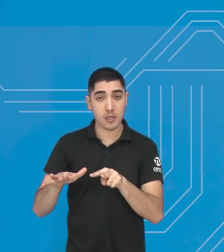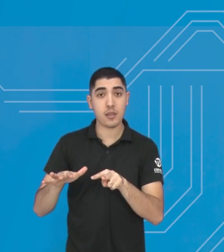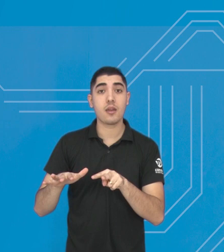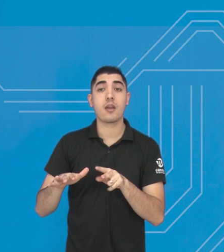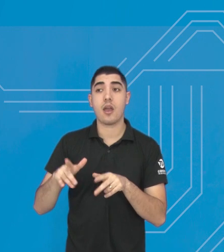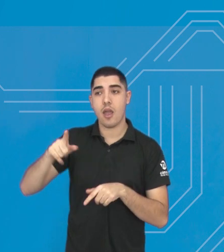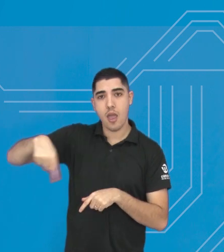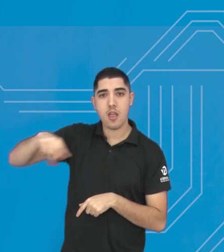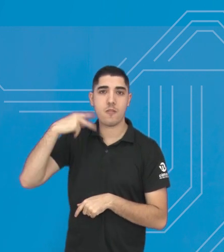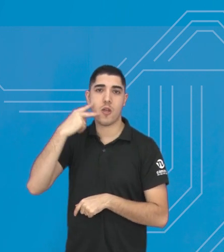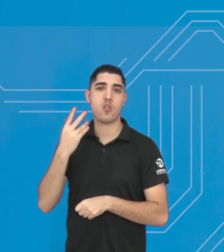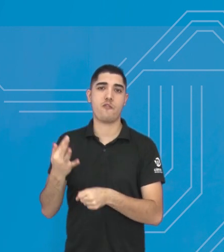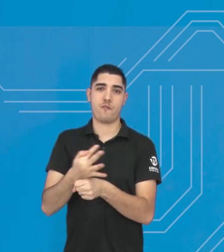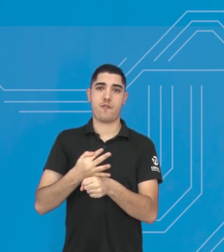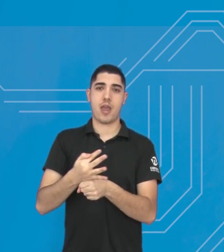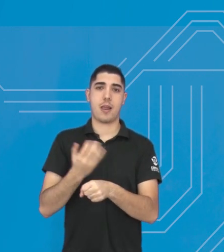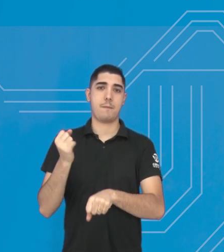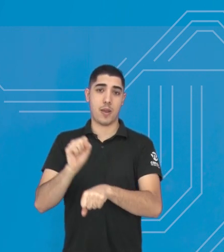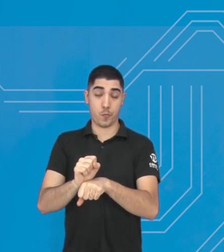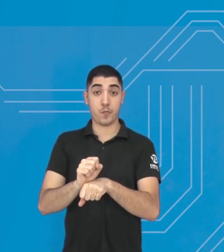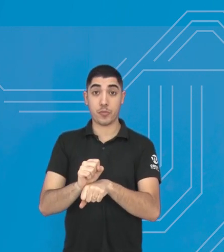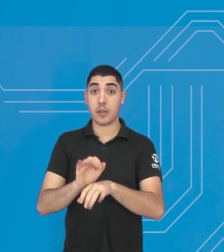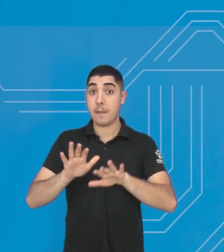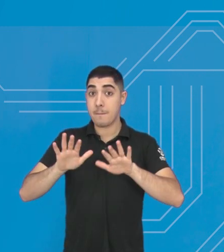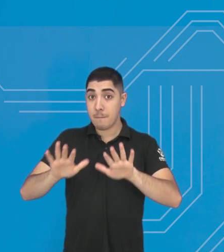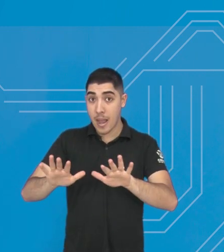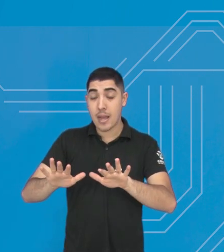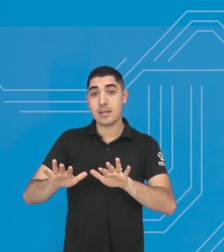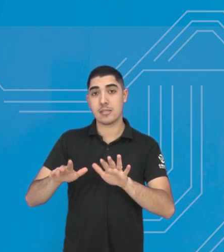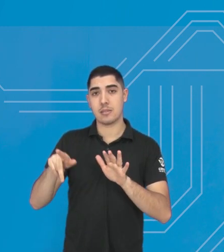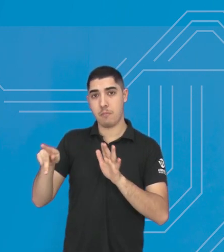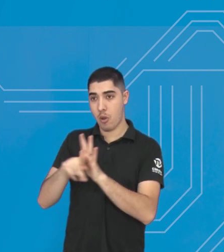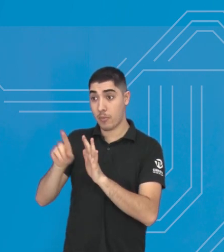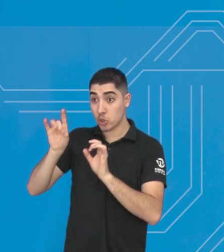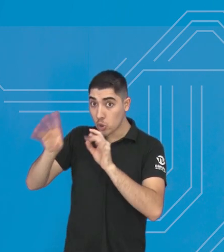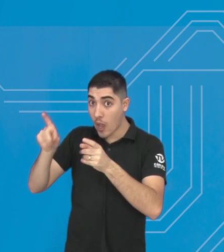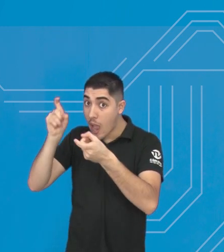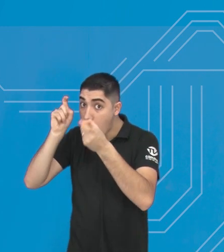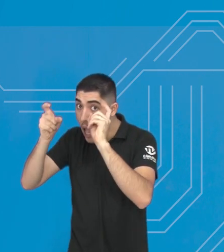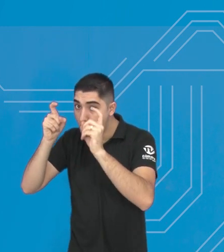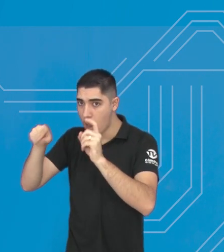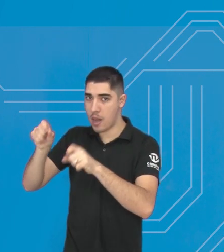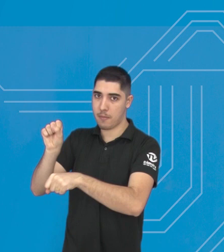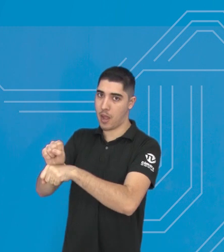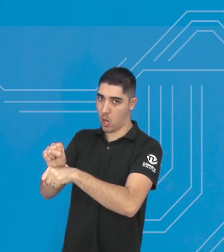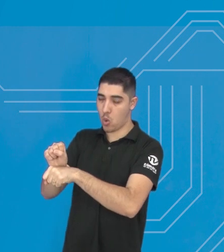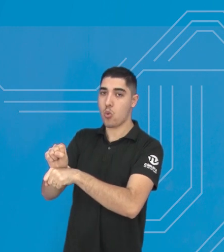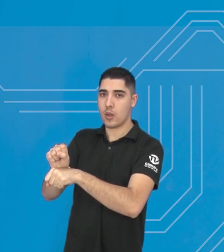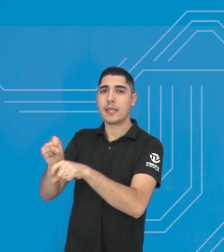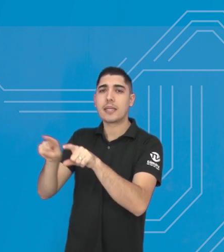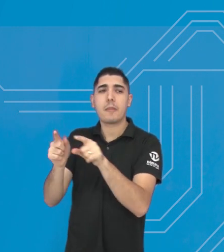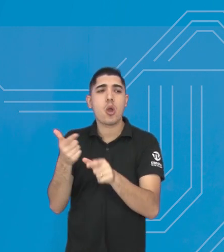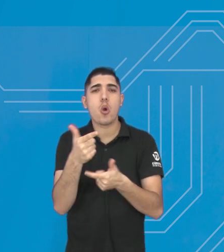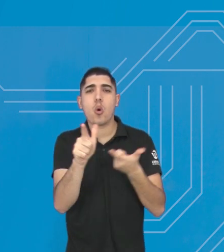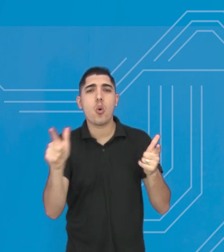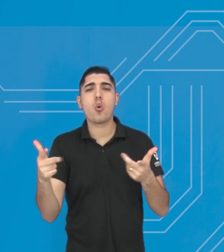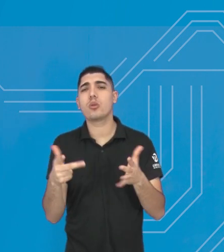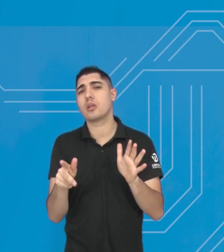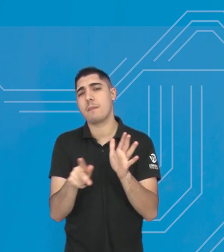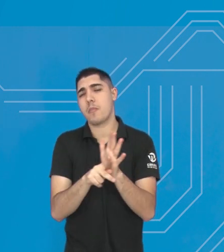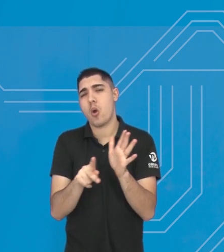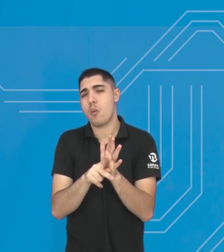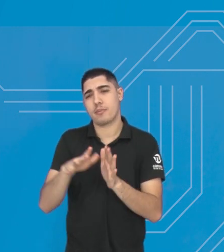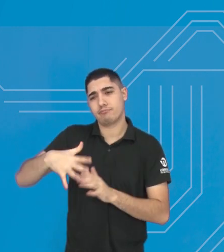vem, os parlamentares entram em recesso. Mas a pauta afeta apenas o rito das sessões e outras